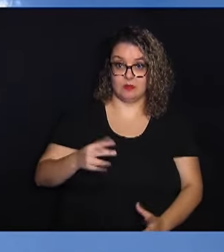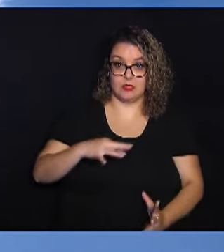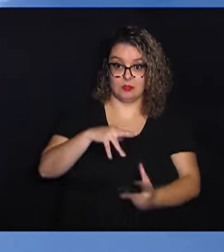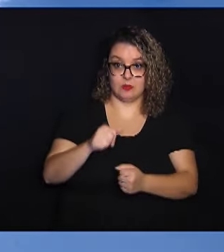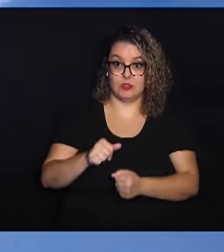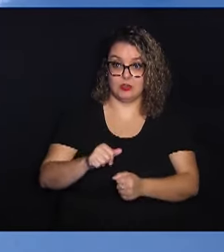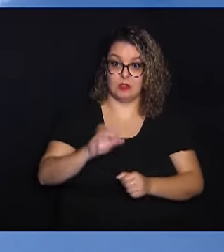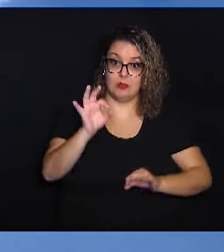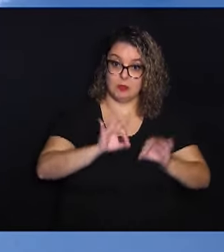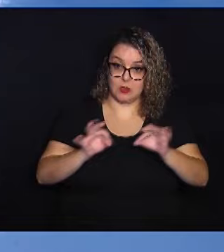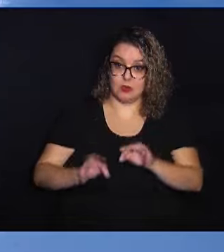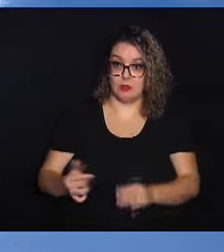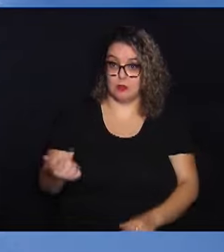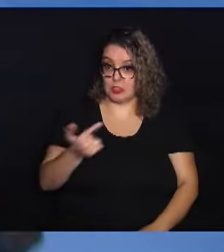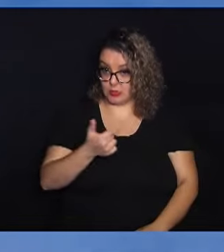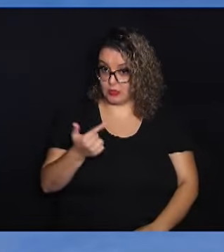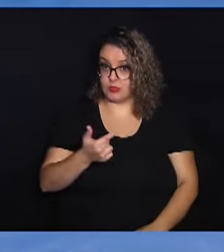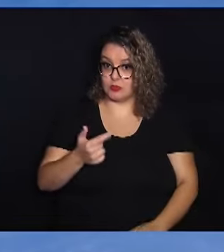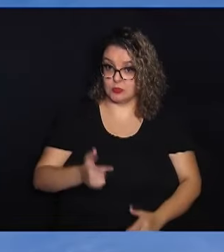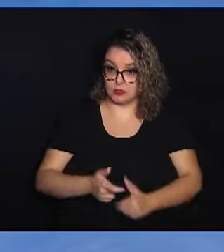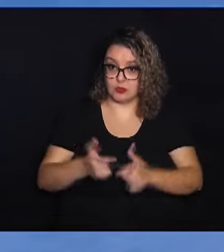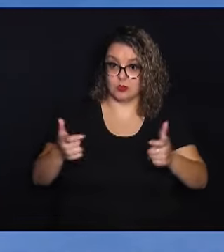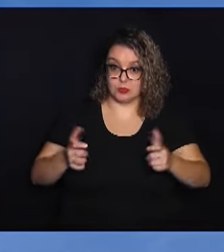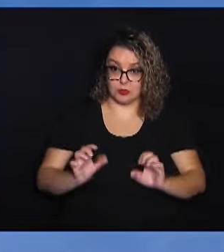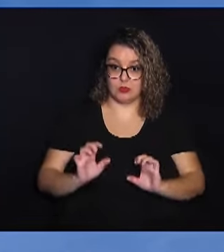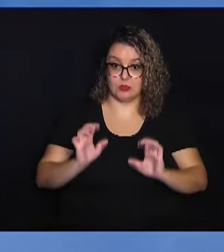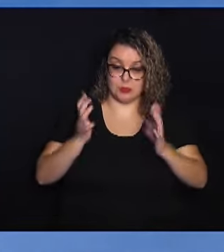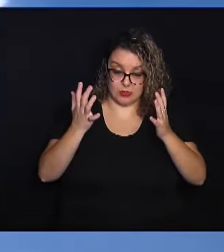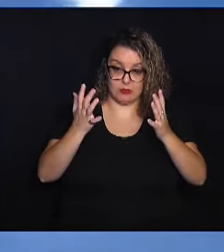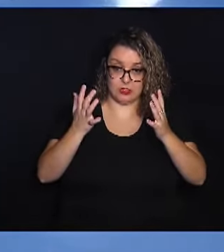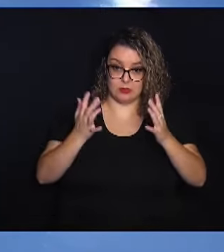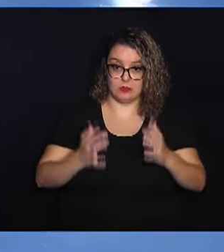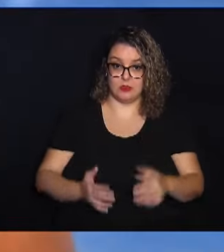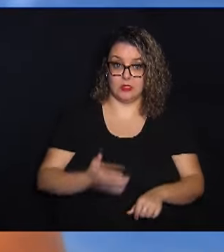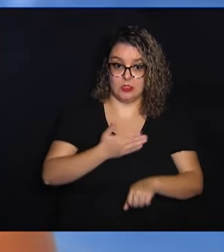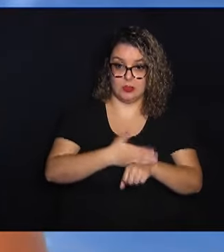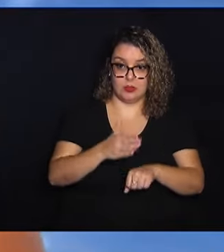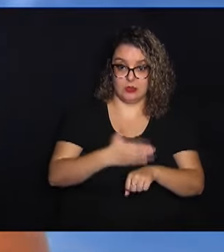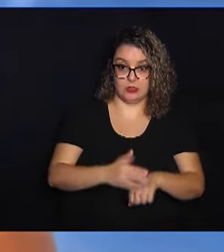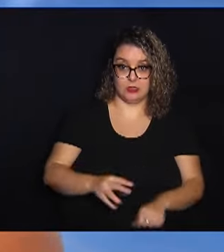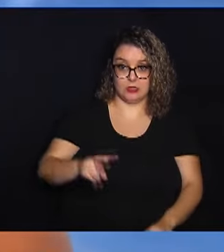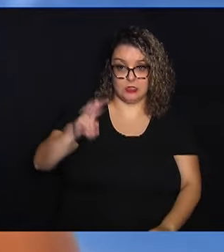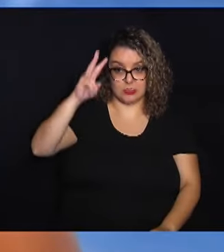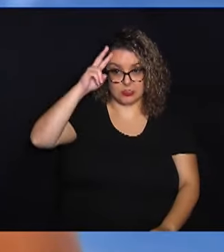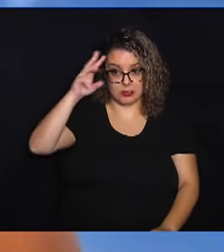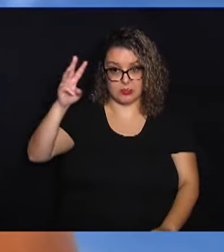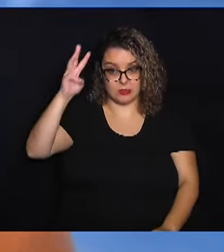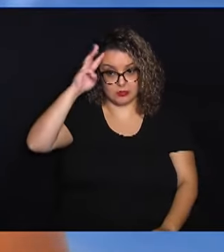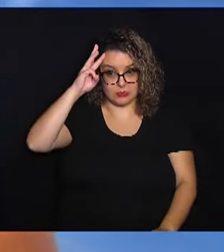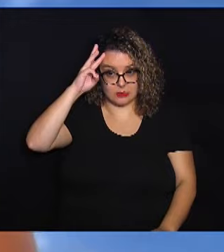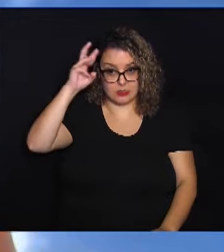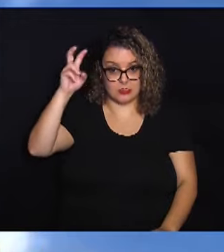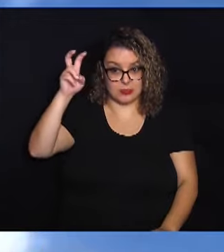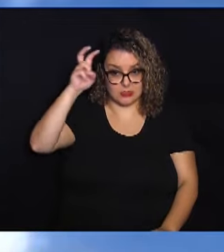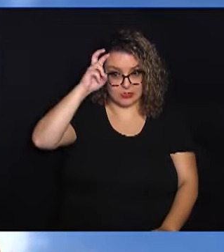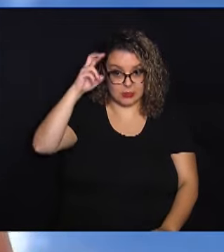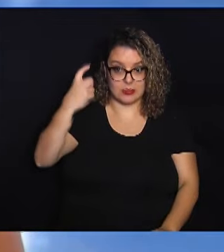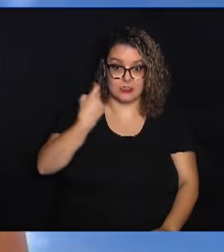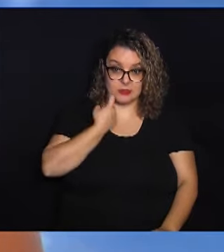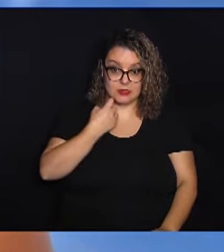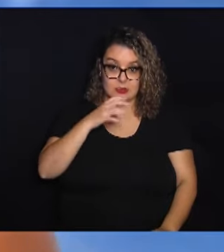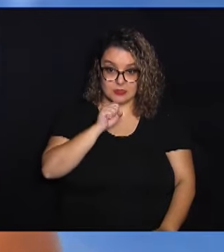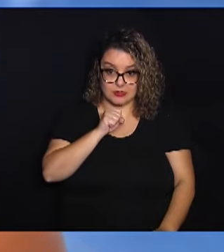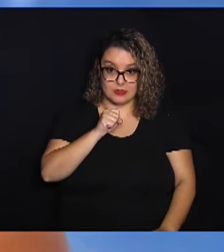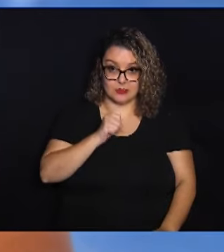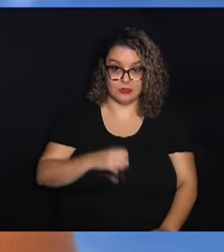preparação para o segundo um grande evento treino de segunda terça quinta sexta e sábado então quarta